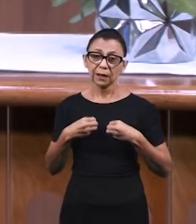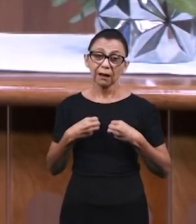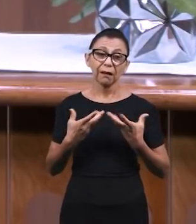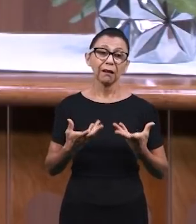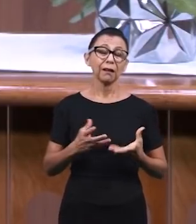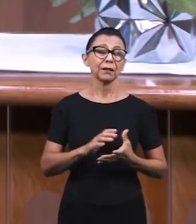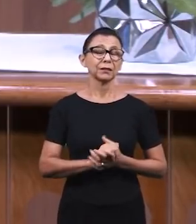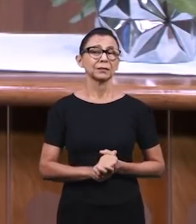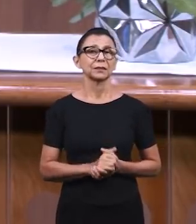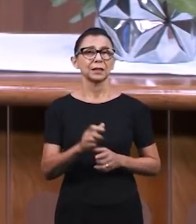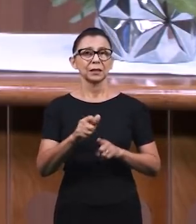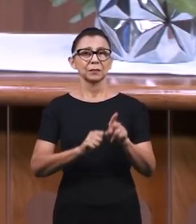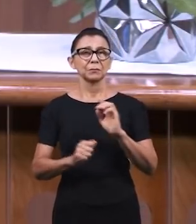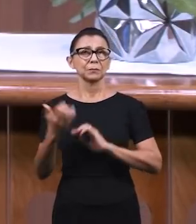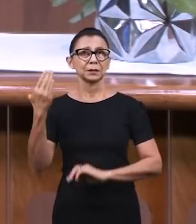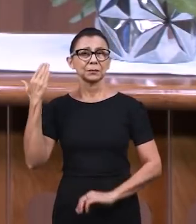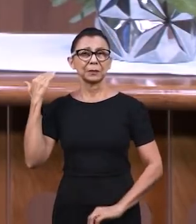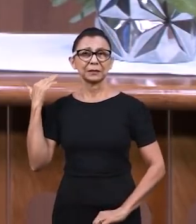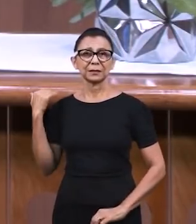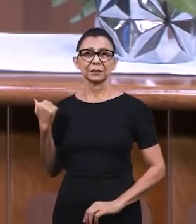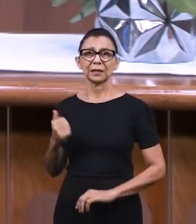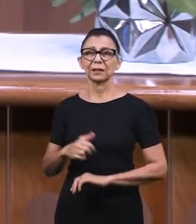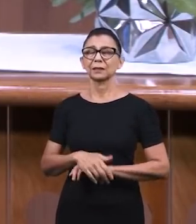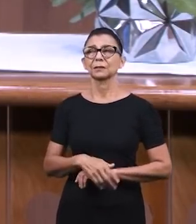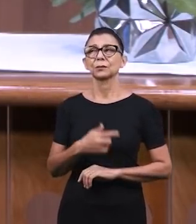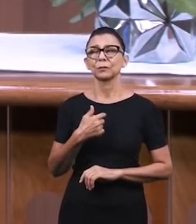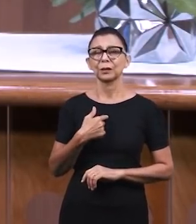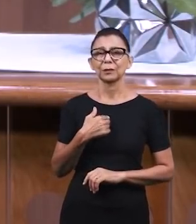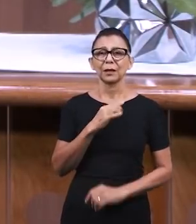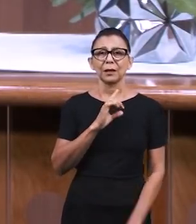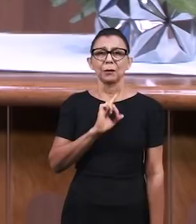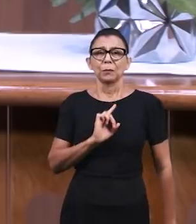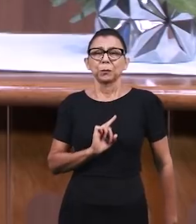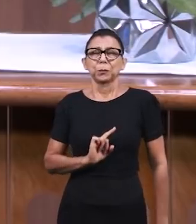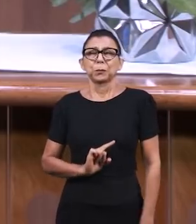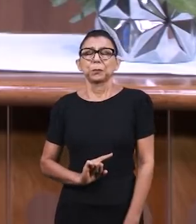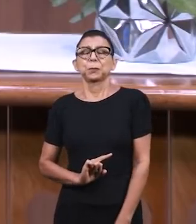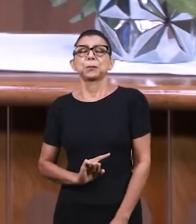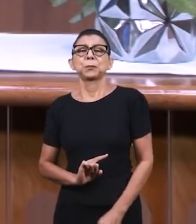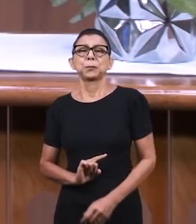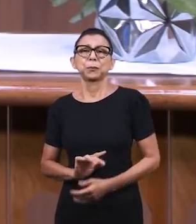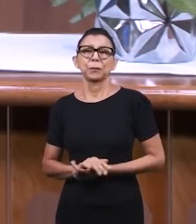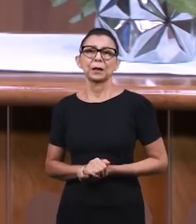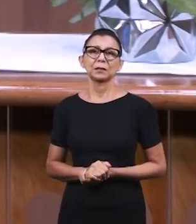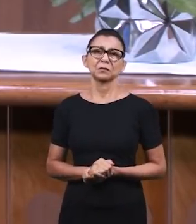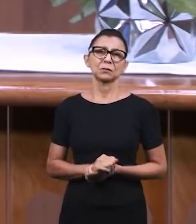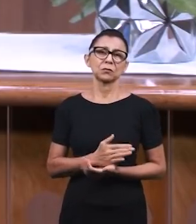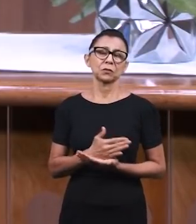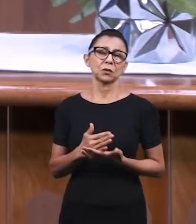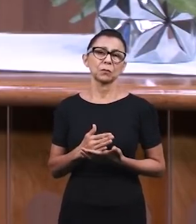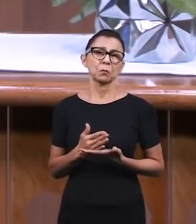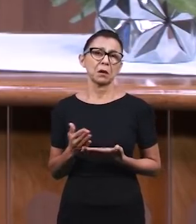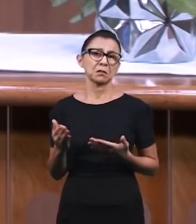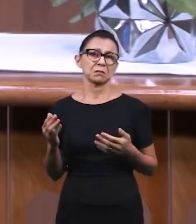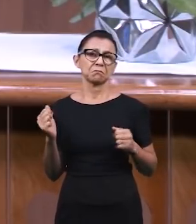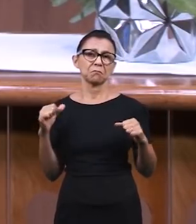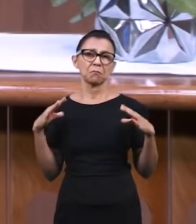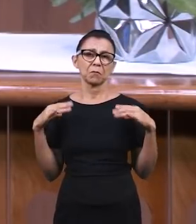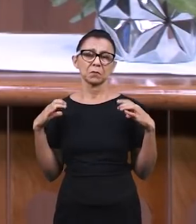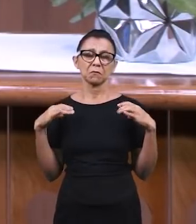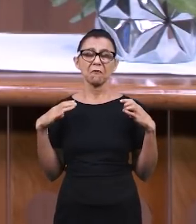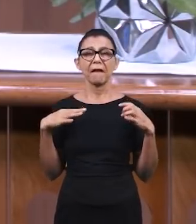meses atrás, eu tive uma crise muito forte. Meu marido tirou umas férias, nós fomos passear na Europa, passamos 15